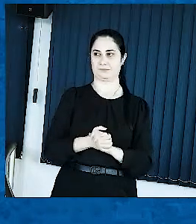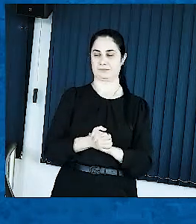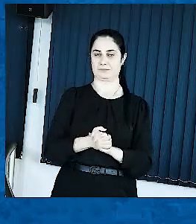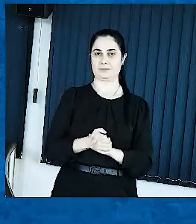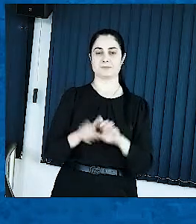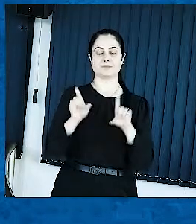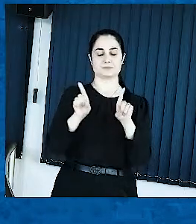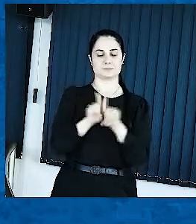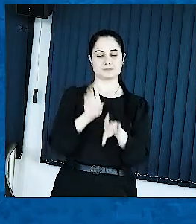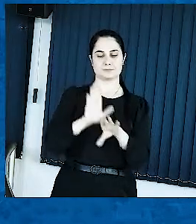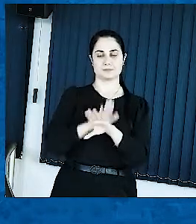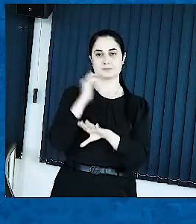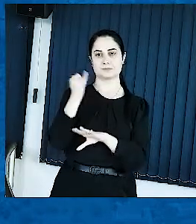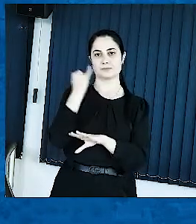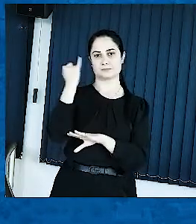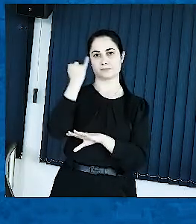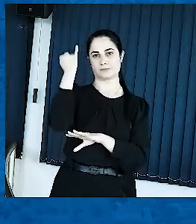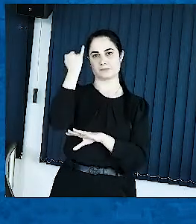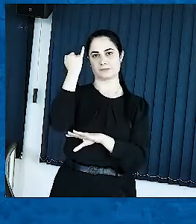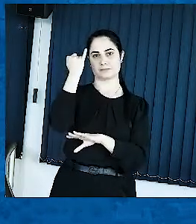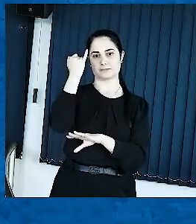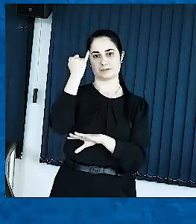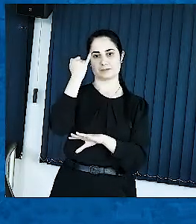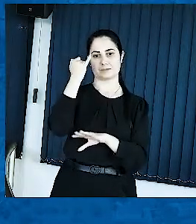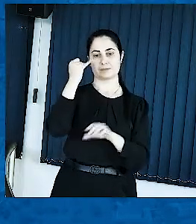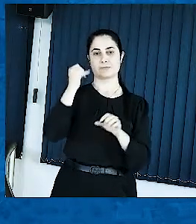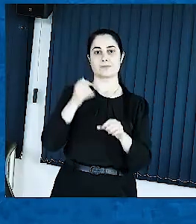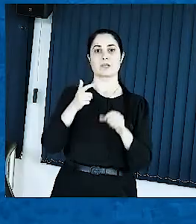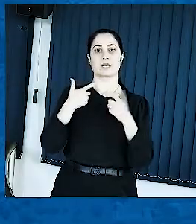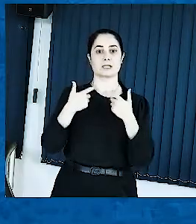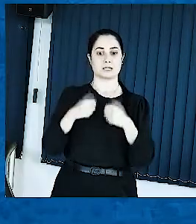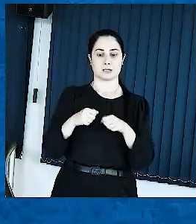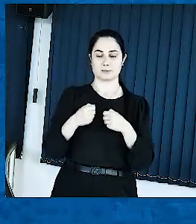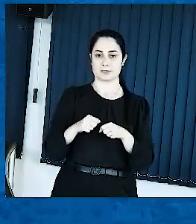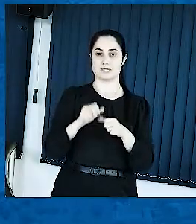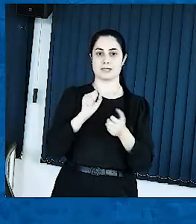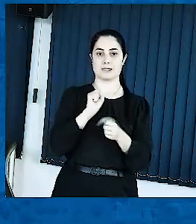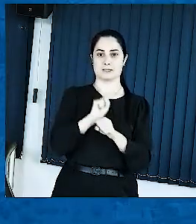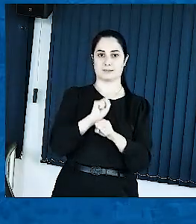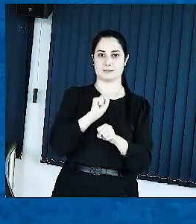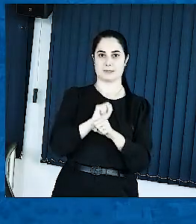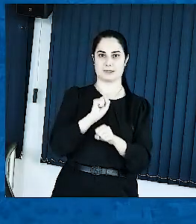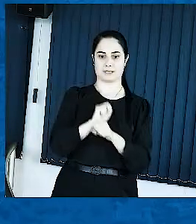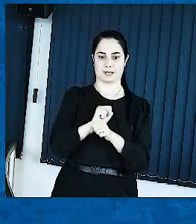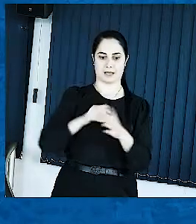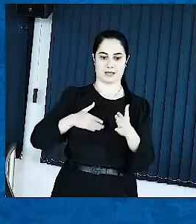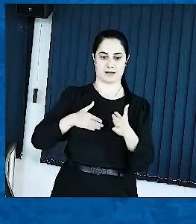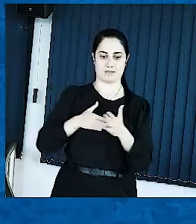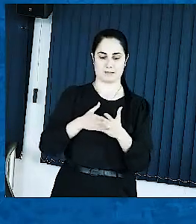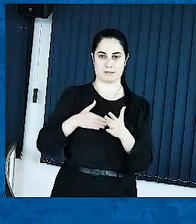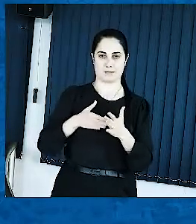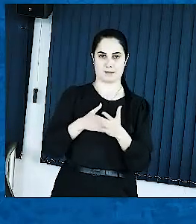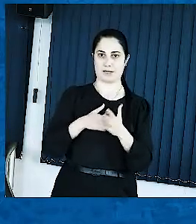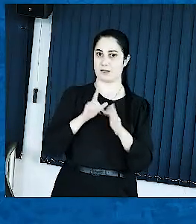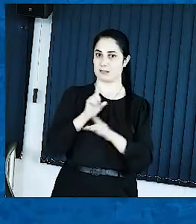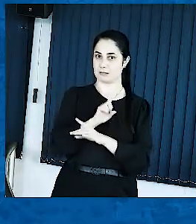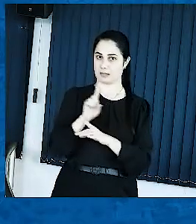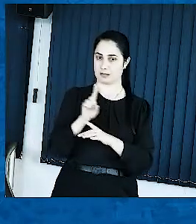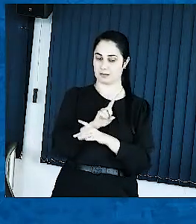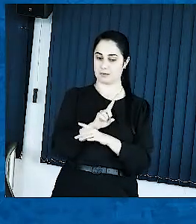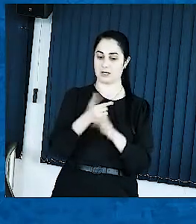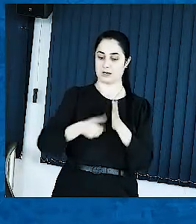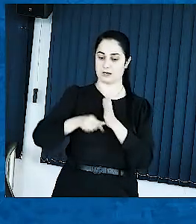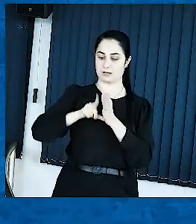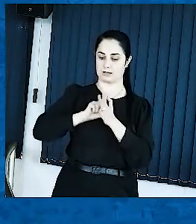E principalmente, isso que eu falei, o diagnóstico não deve ser barreira para iniciar cuidado.